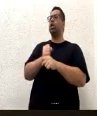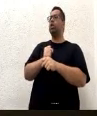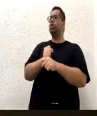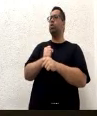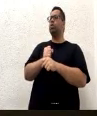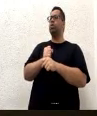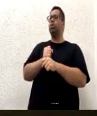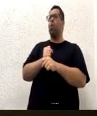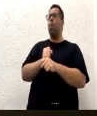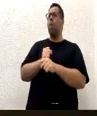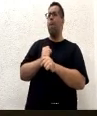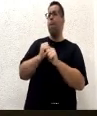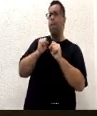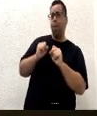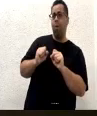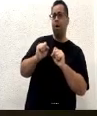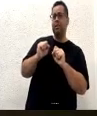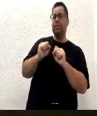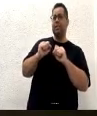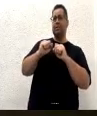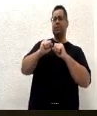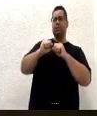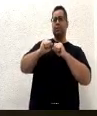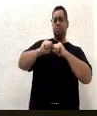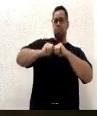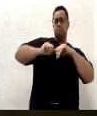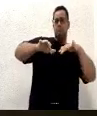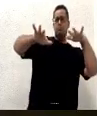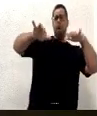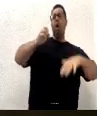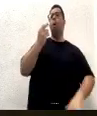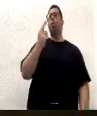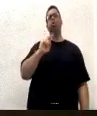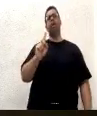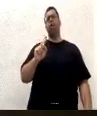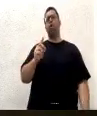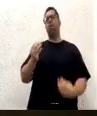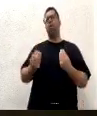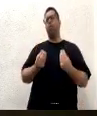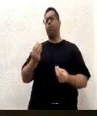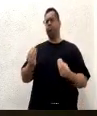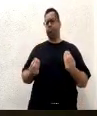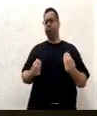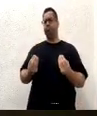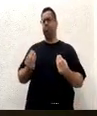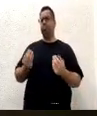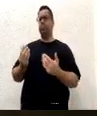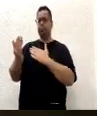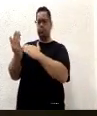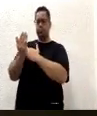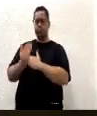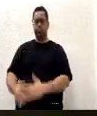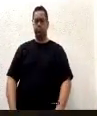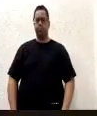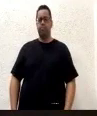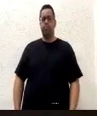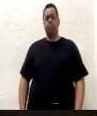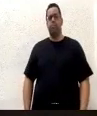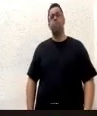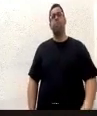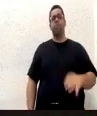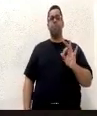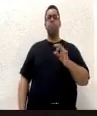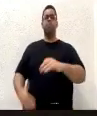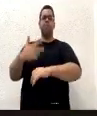epidemia? É isso, obrigado. Bom, respondendo então a sua pergunta relacionada à questão da vacina,